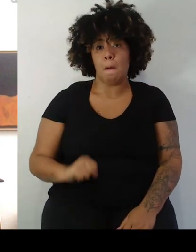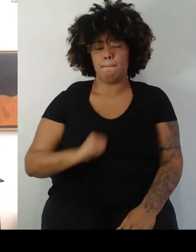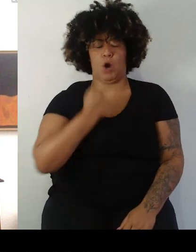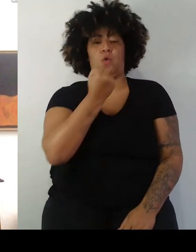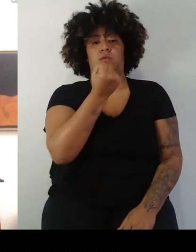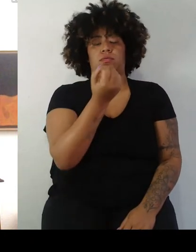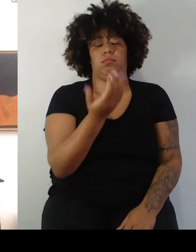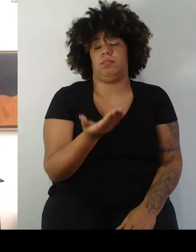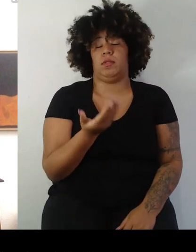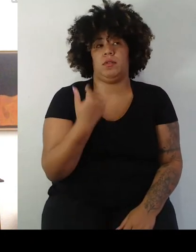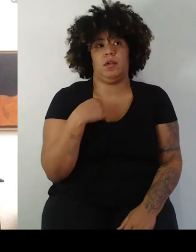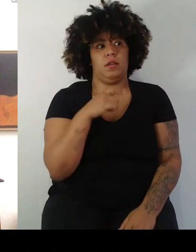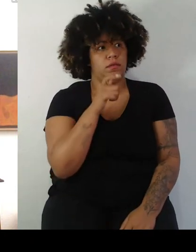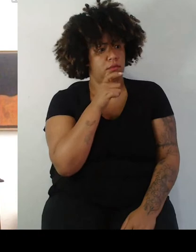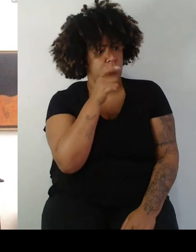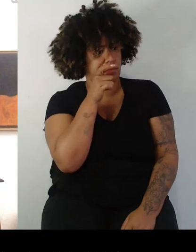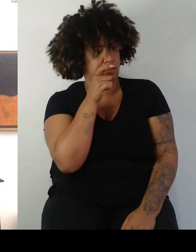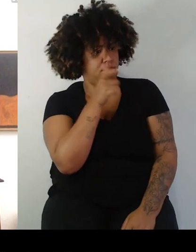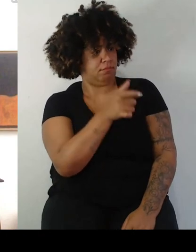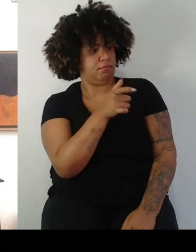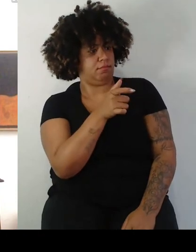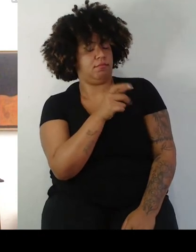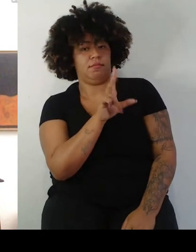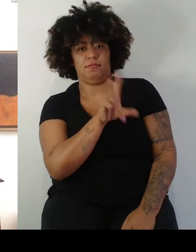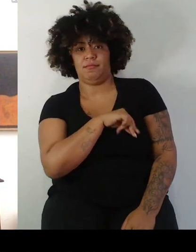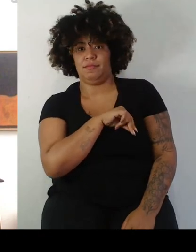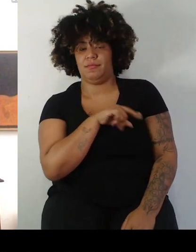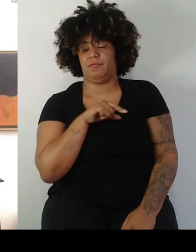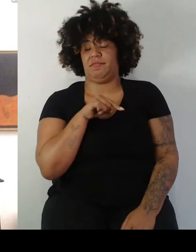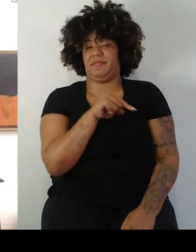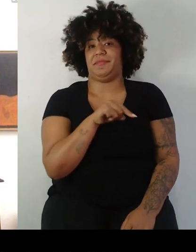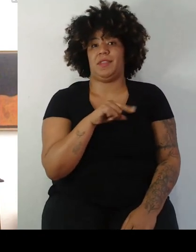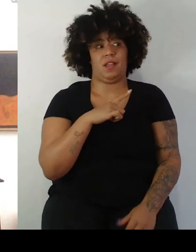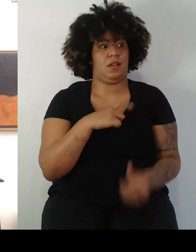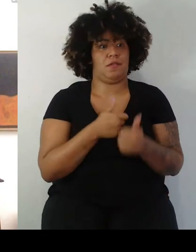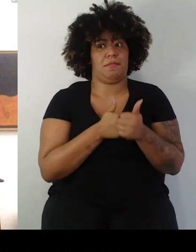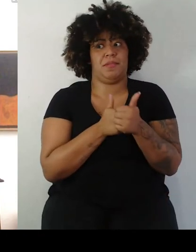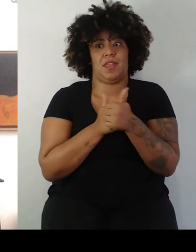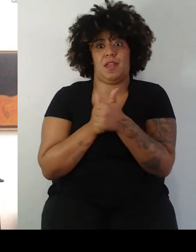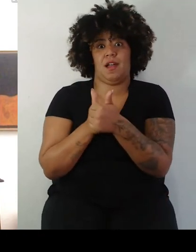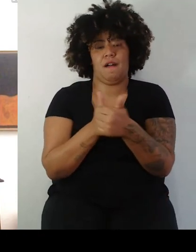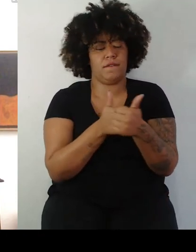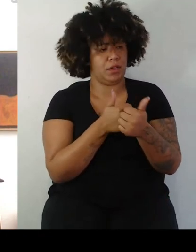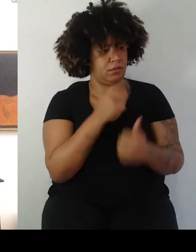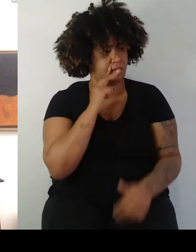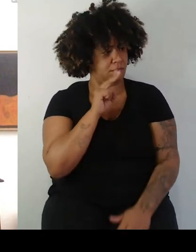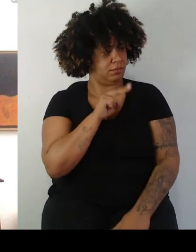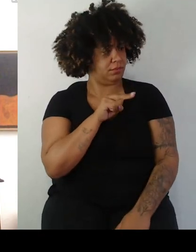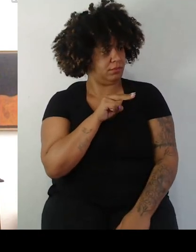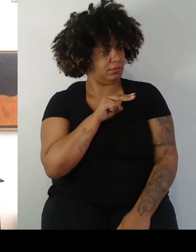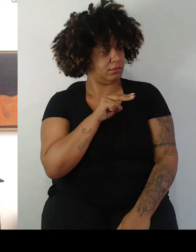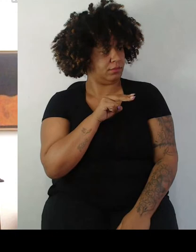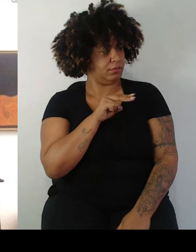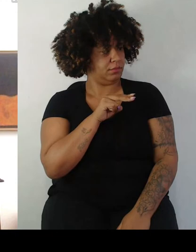ele e ele seguia acompanhava as pessoas com os olhos quando isso acontecia